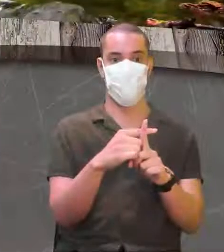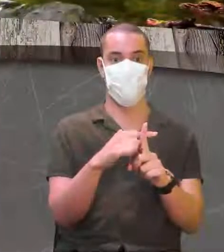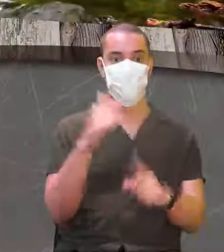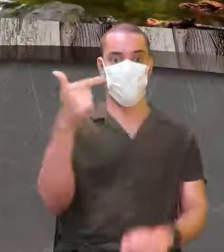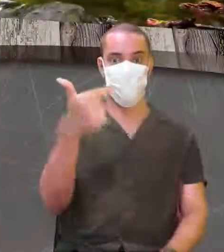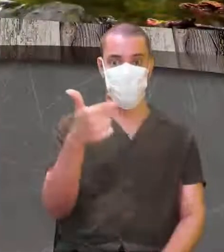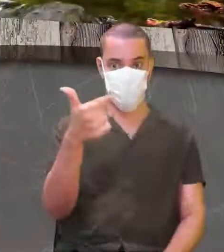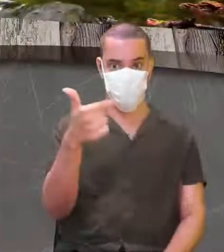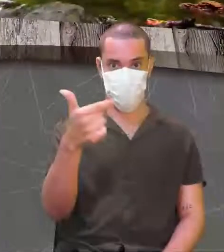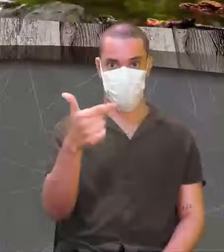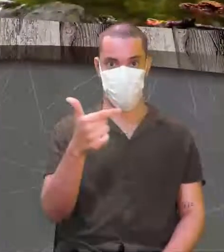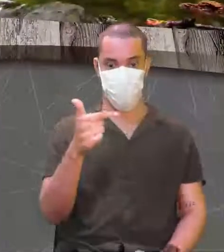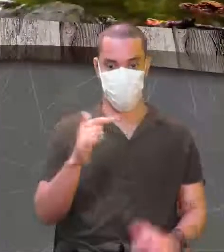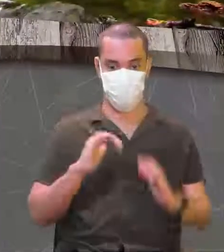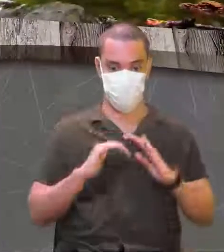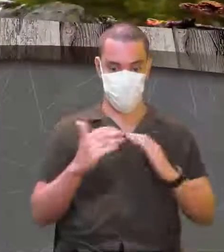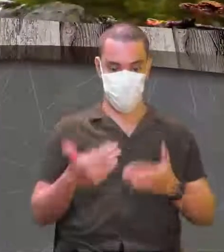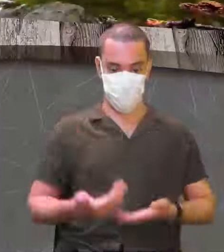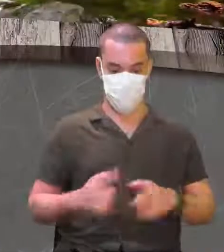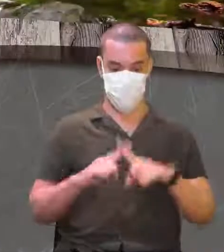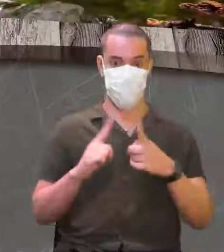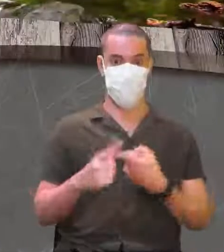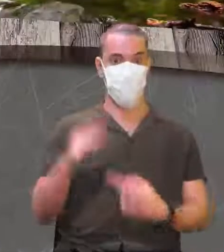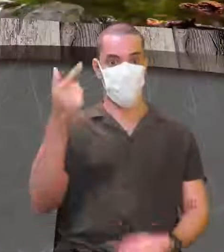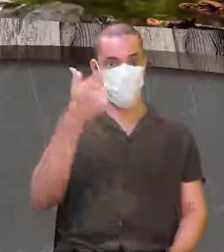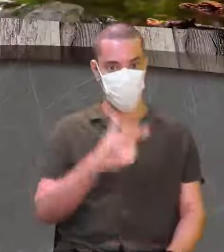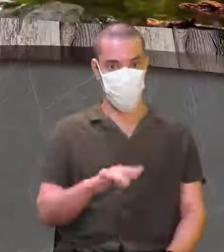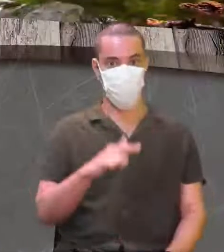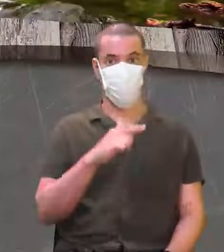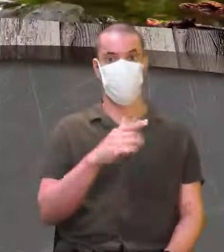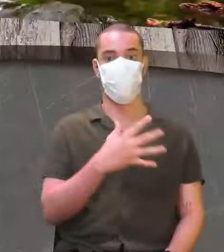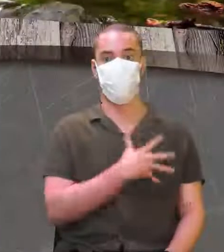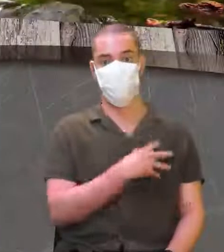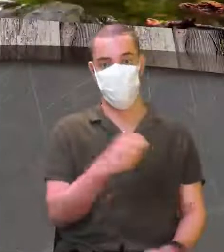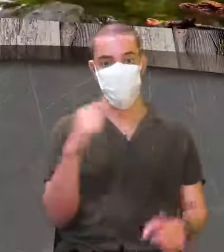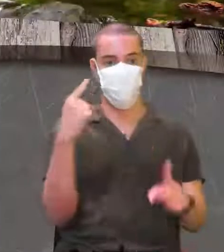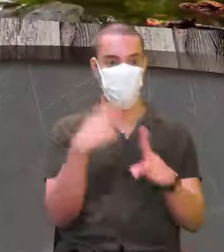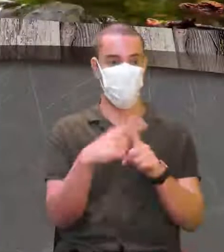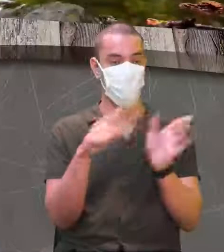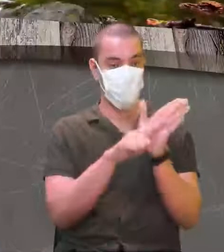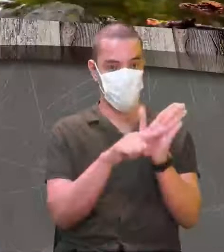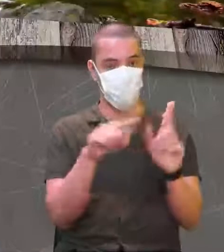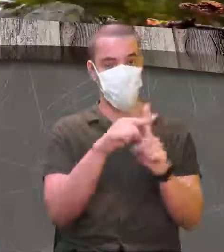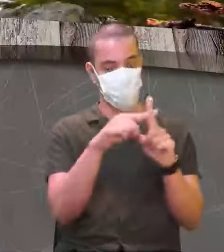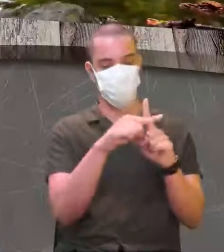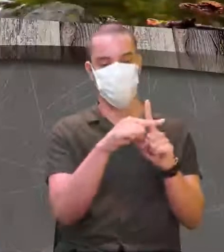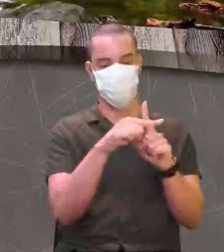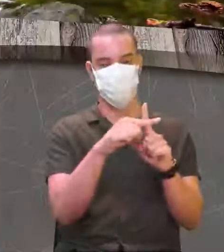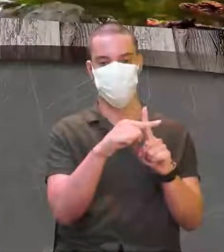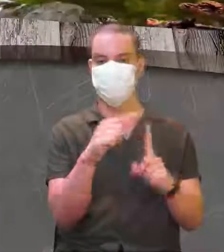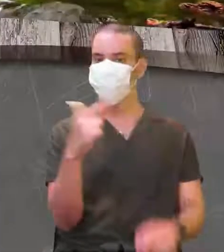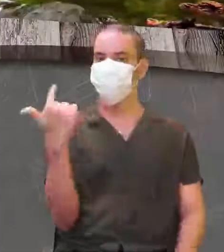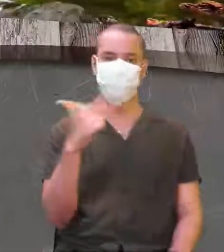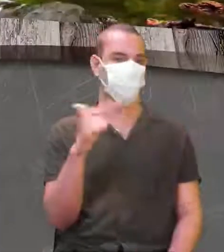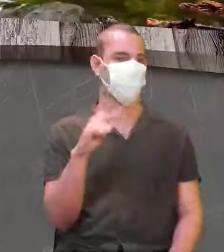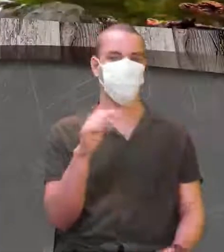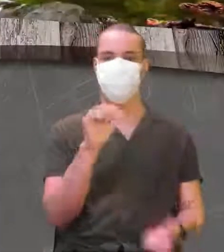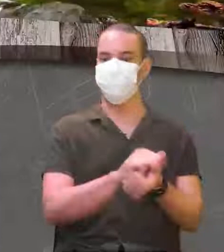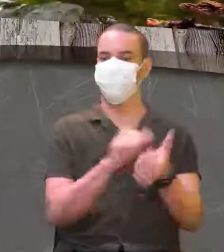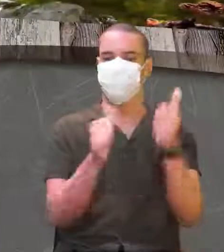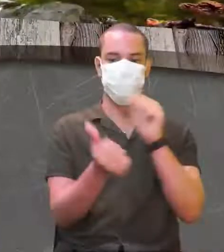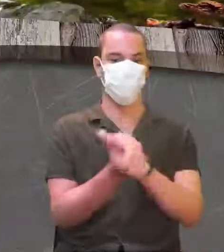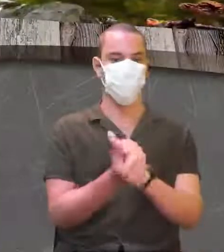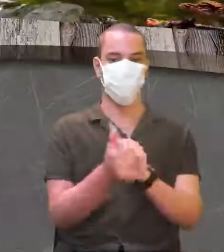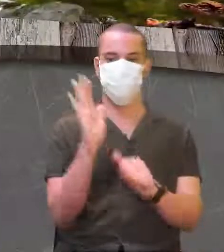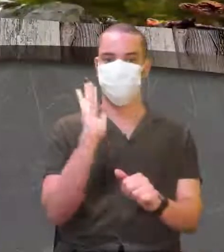segunda gravidez, se ela tiver novamente um filho positivo, aí não tem mais tempo de adaptação.